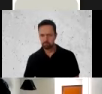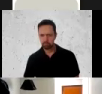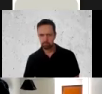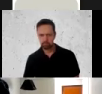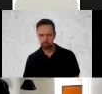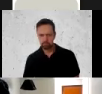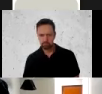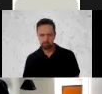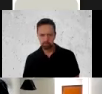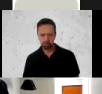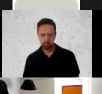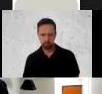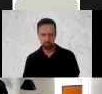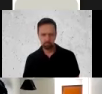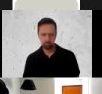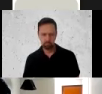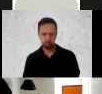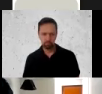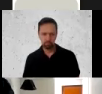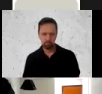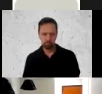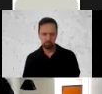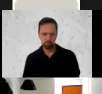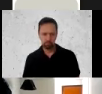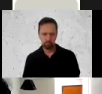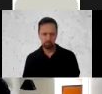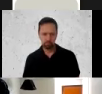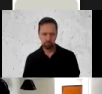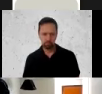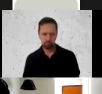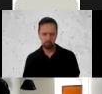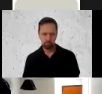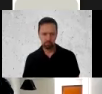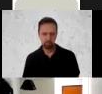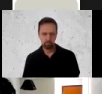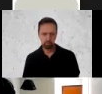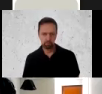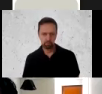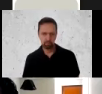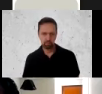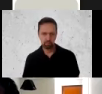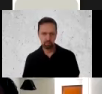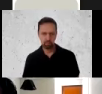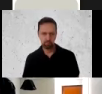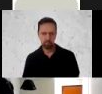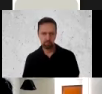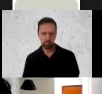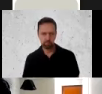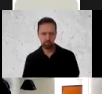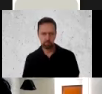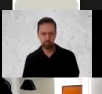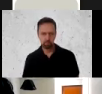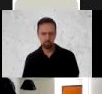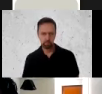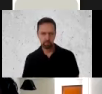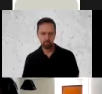de extrajurisdição, maior o valor médio dos empréstimos. No caso, quando é descongestionado, ele